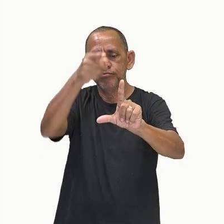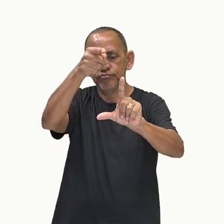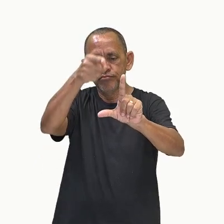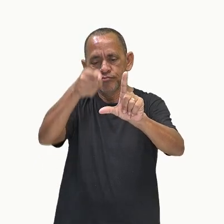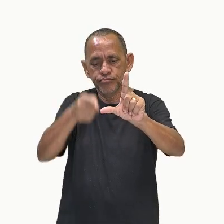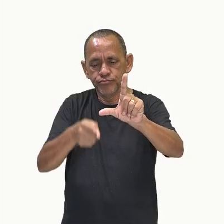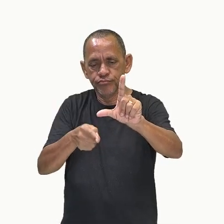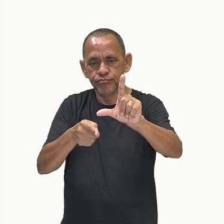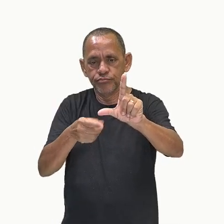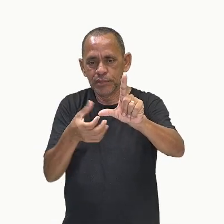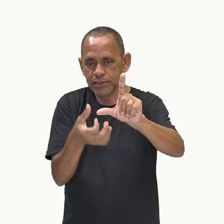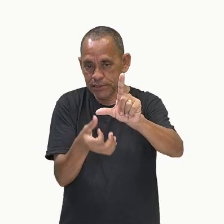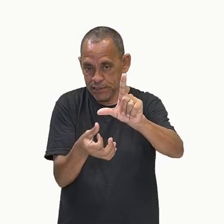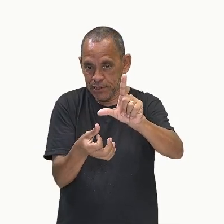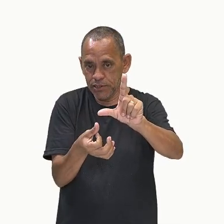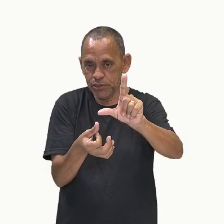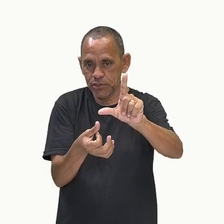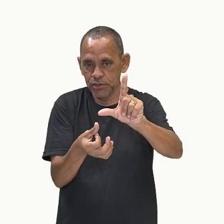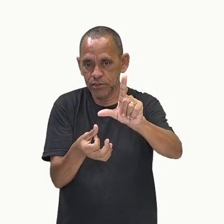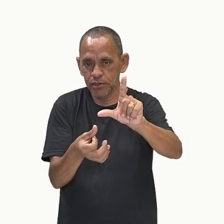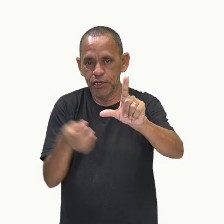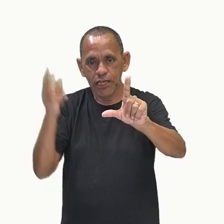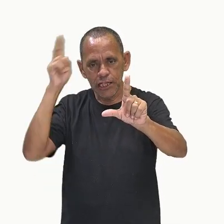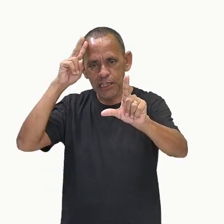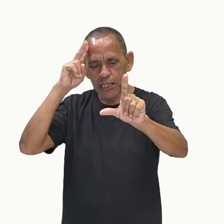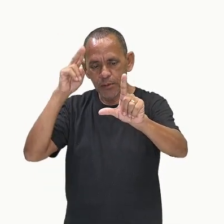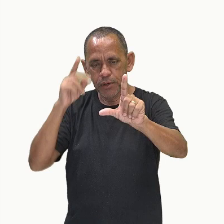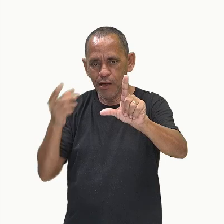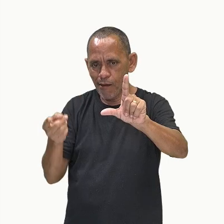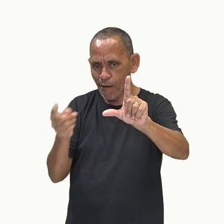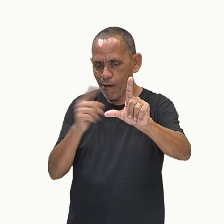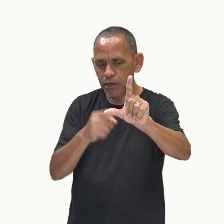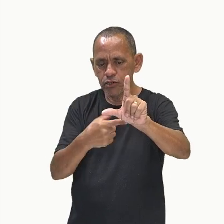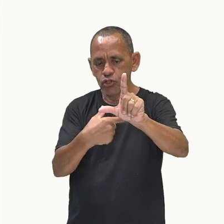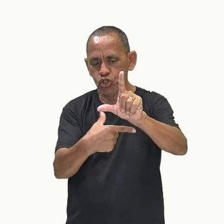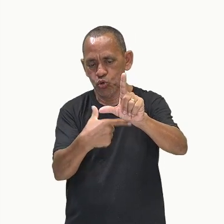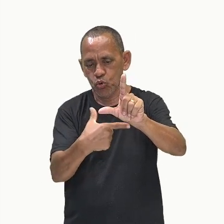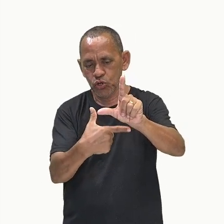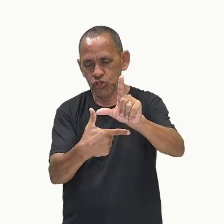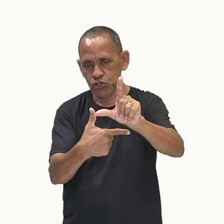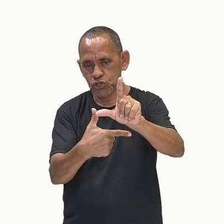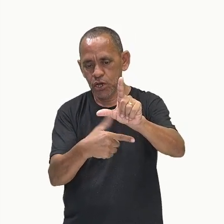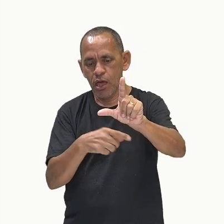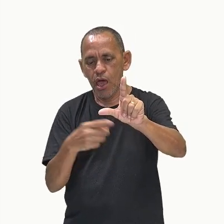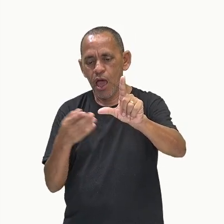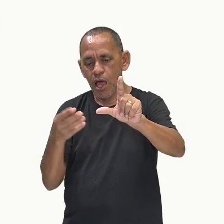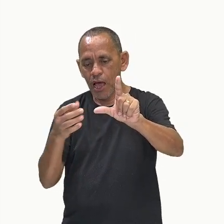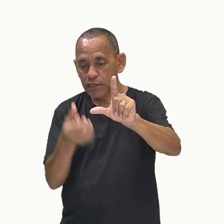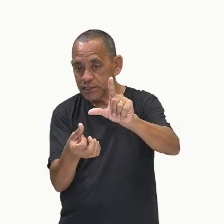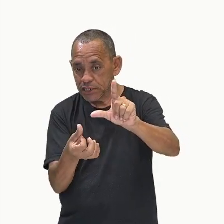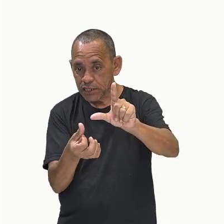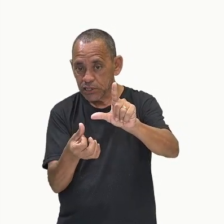certo? Então, nós já temos aqui o B